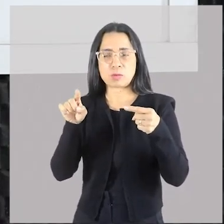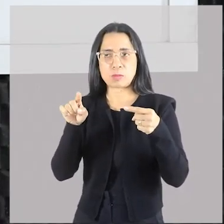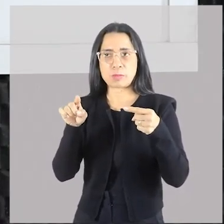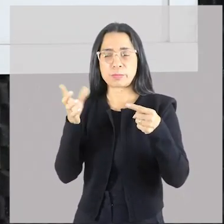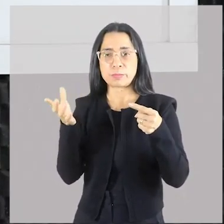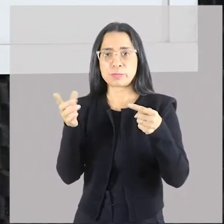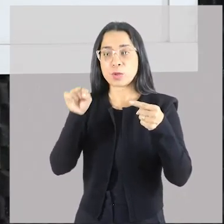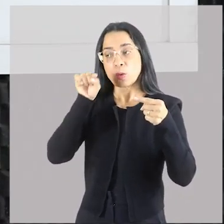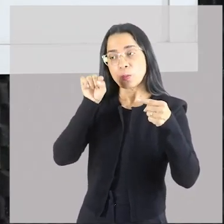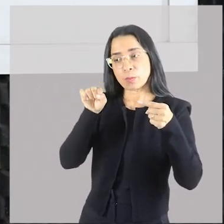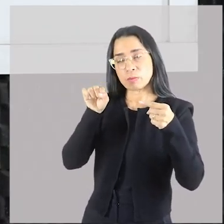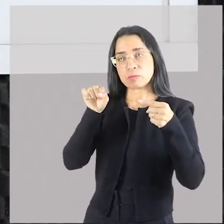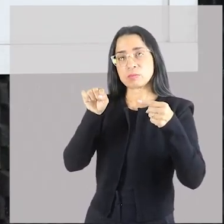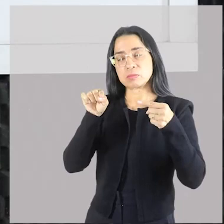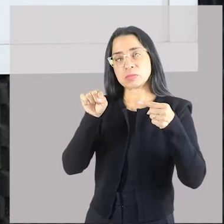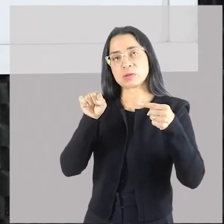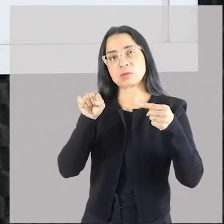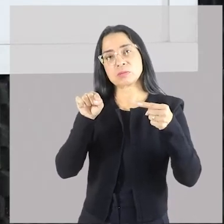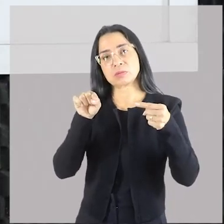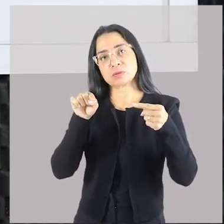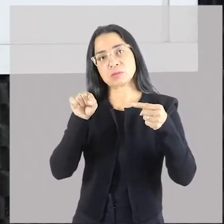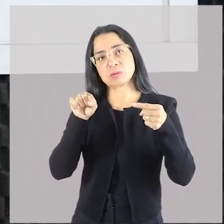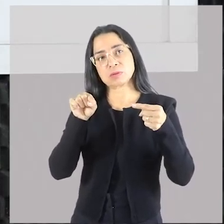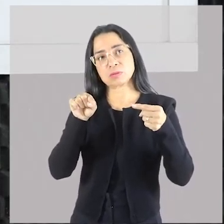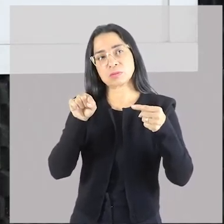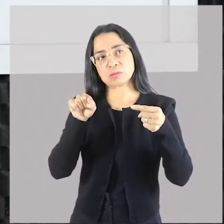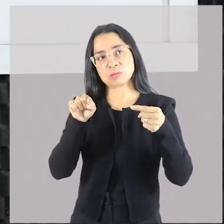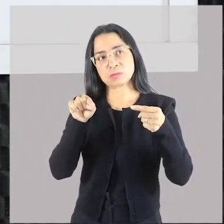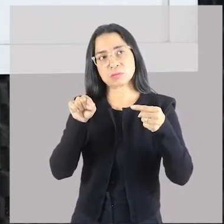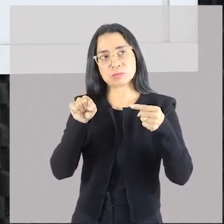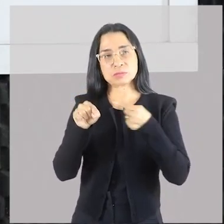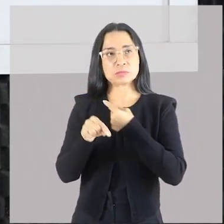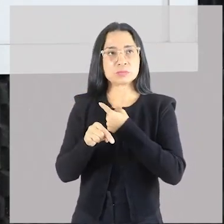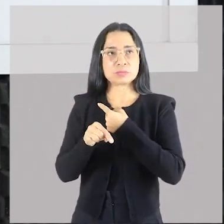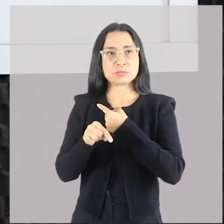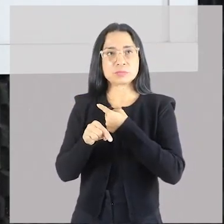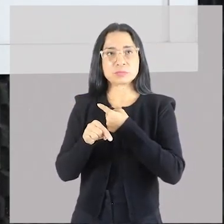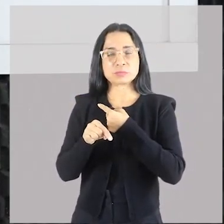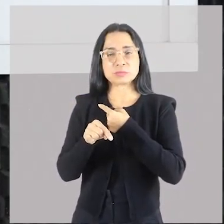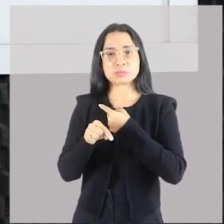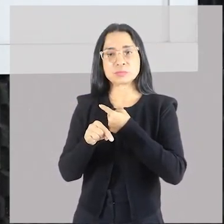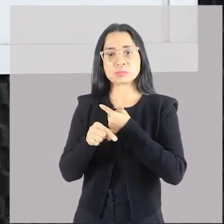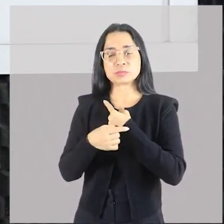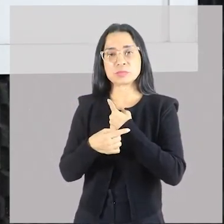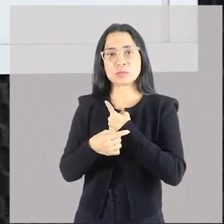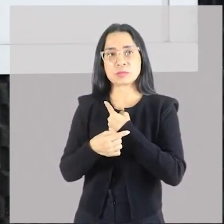O ângulo central é o ângulo cujo centro, o